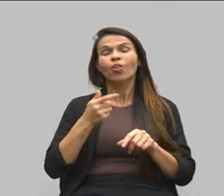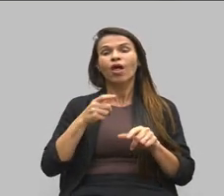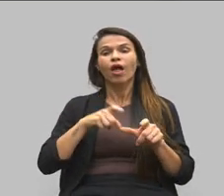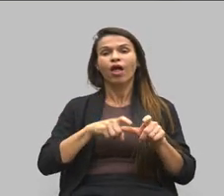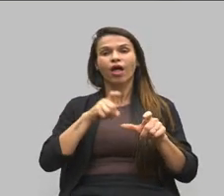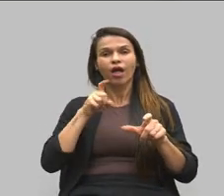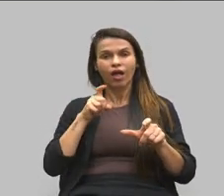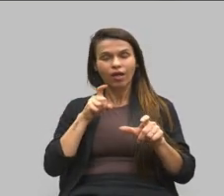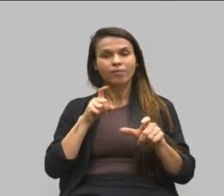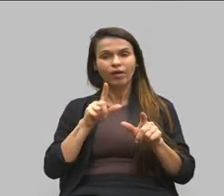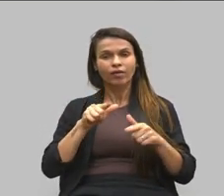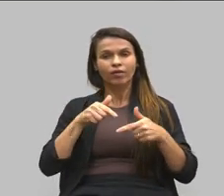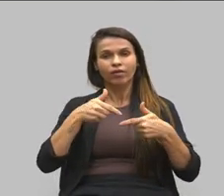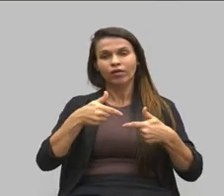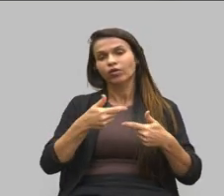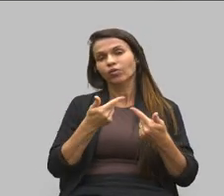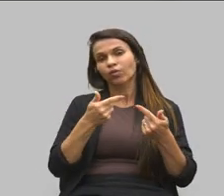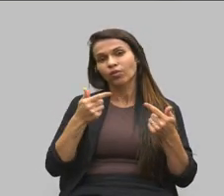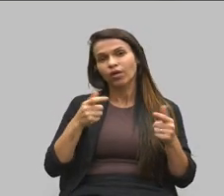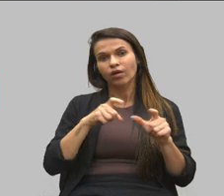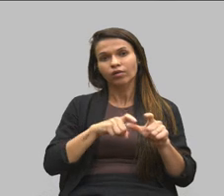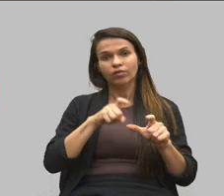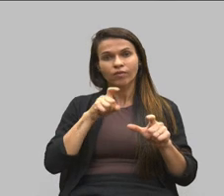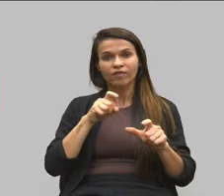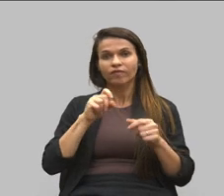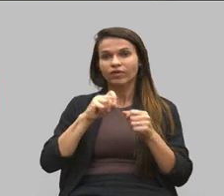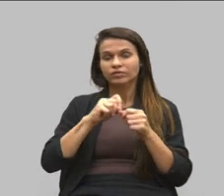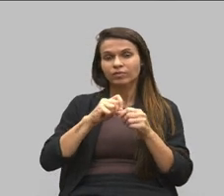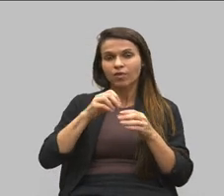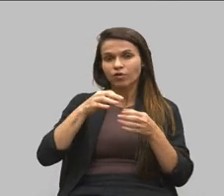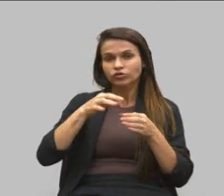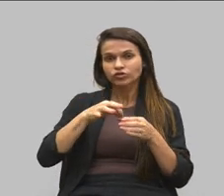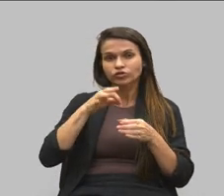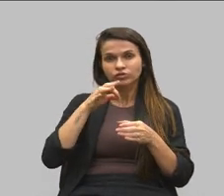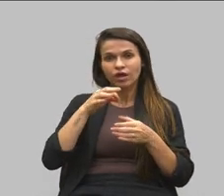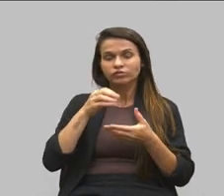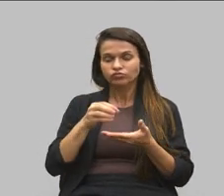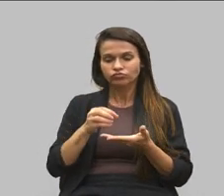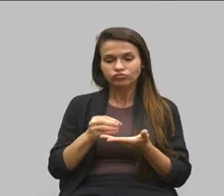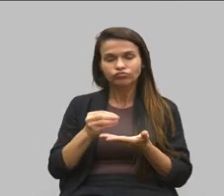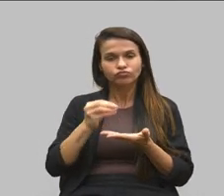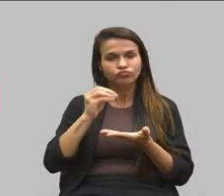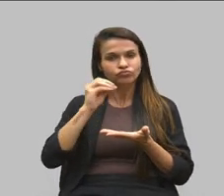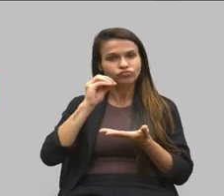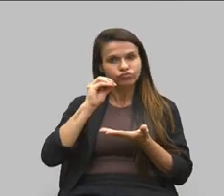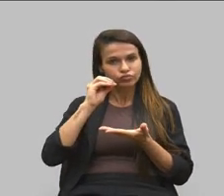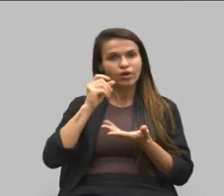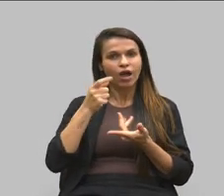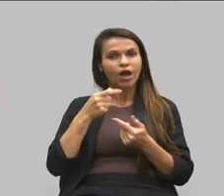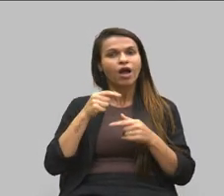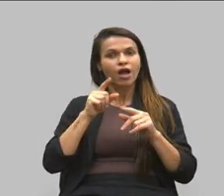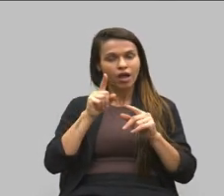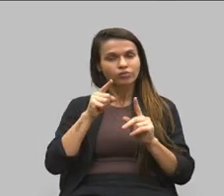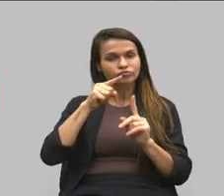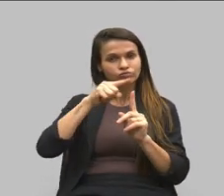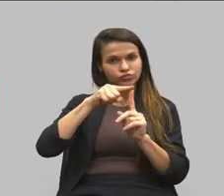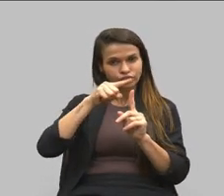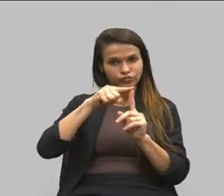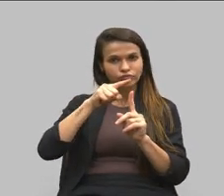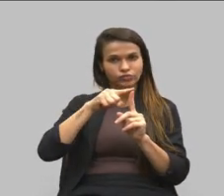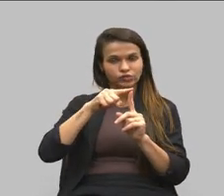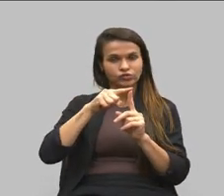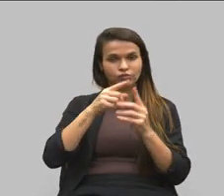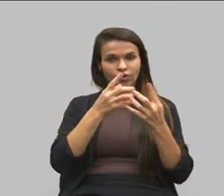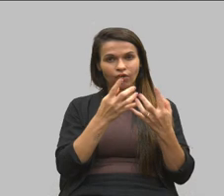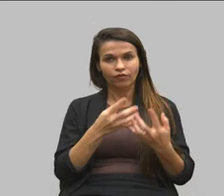exemplo eu não vou ter independência para fazer o meu próprio chá servir na xícara e tomar né Isso faz parte da funcionalidade eh então